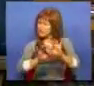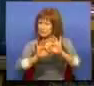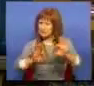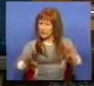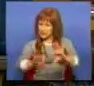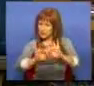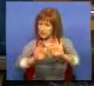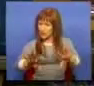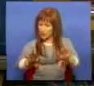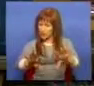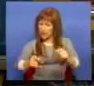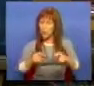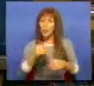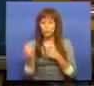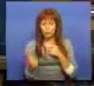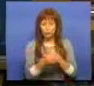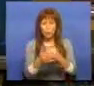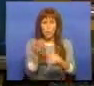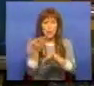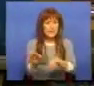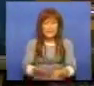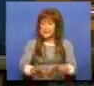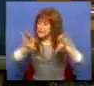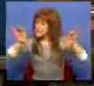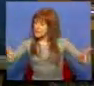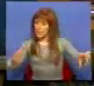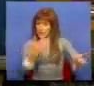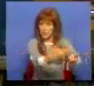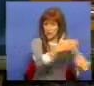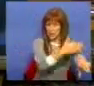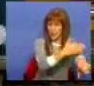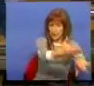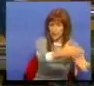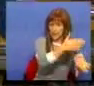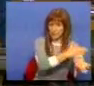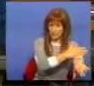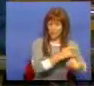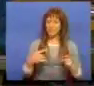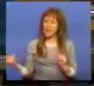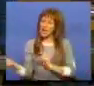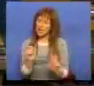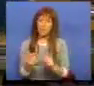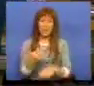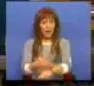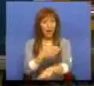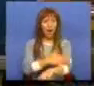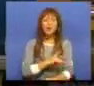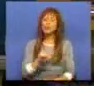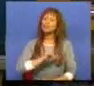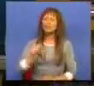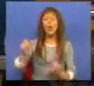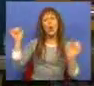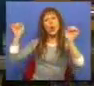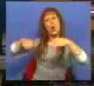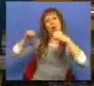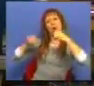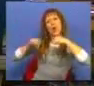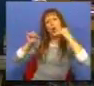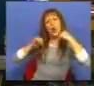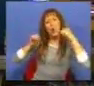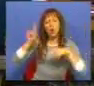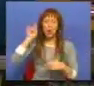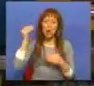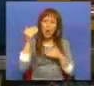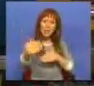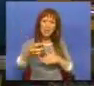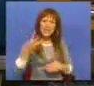como é óbvio, em processo separado e prévio. Do debate anterior saiu um consenso. O